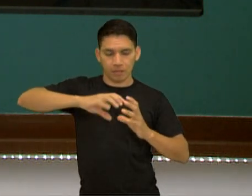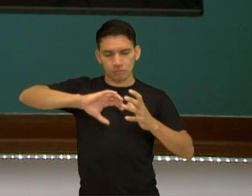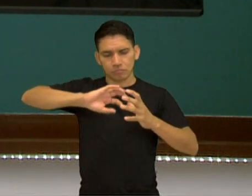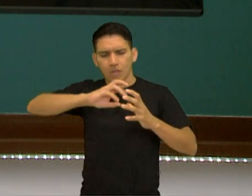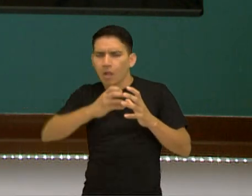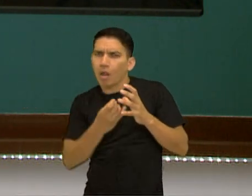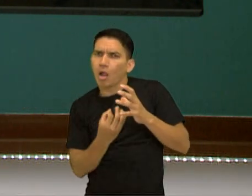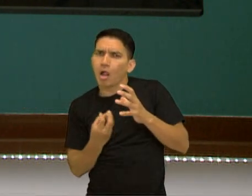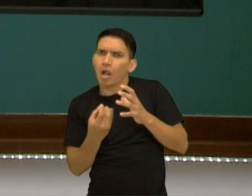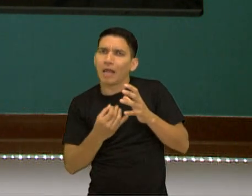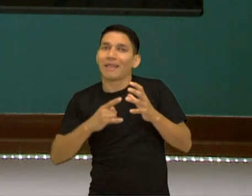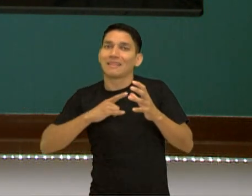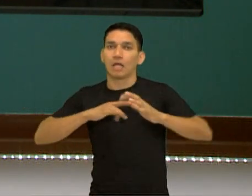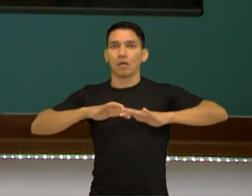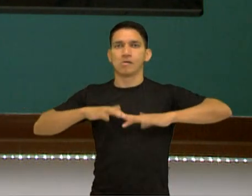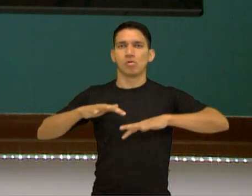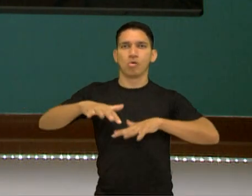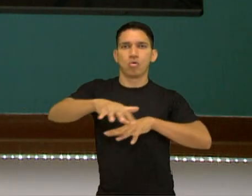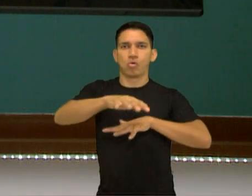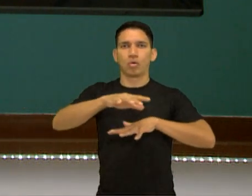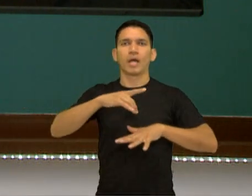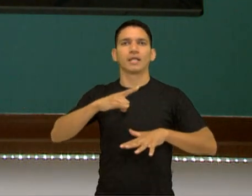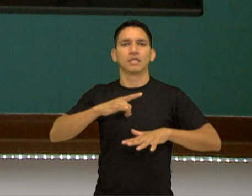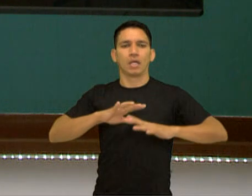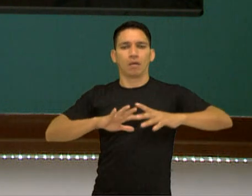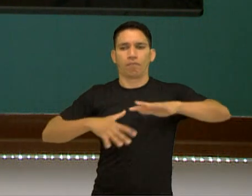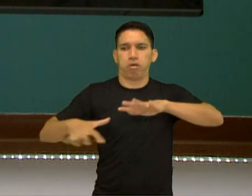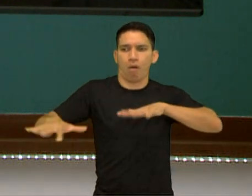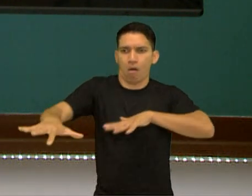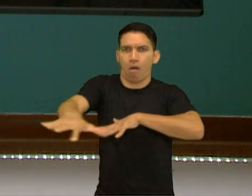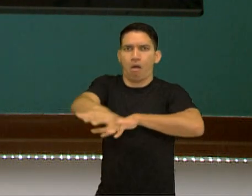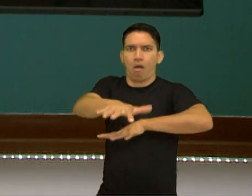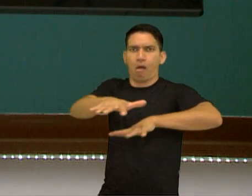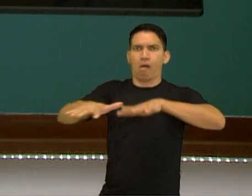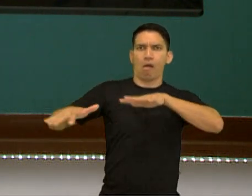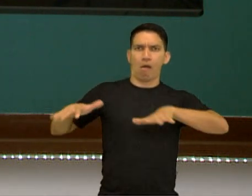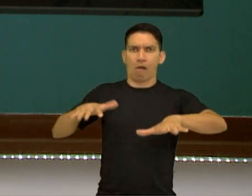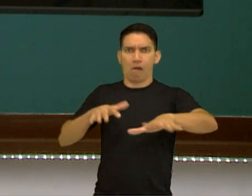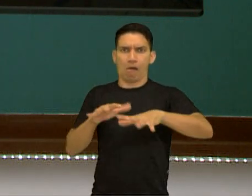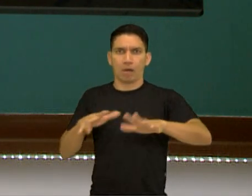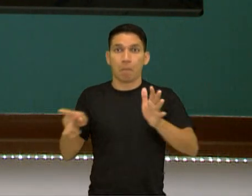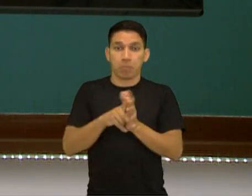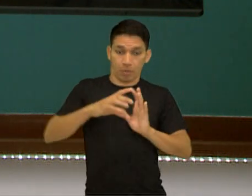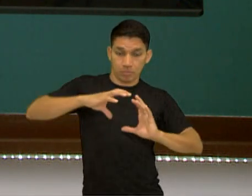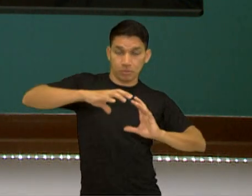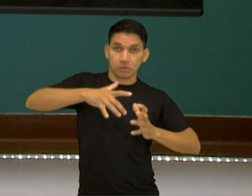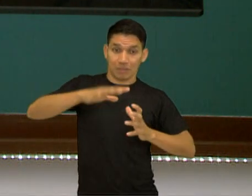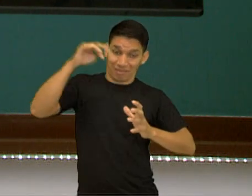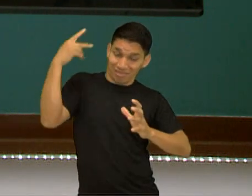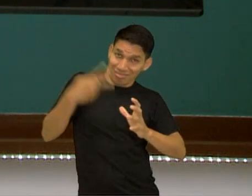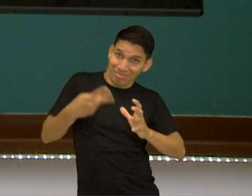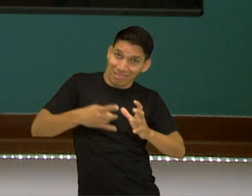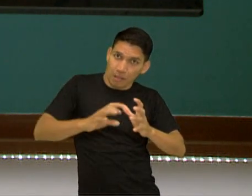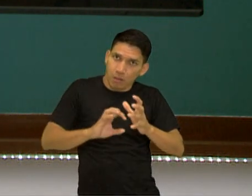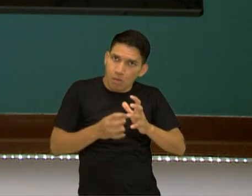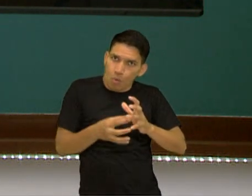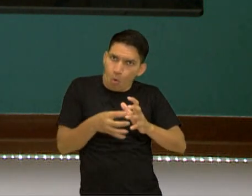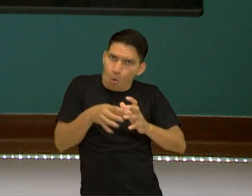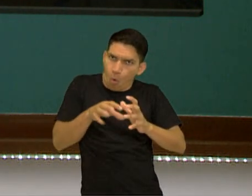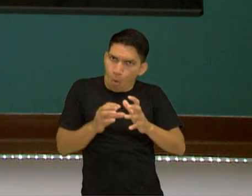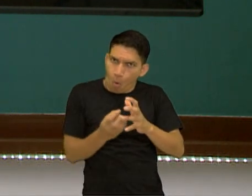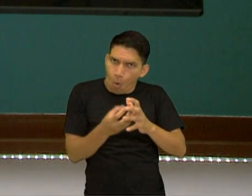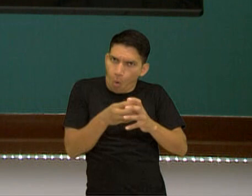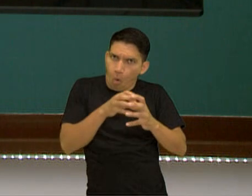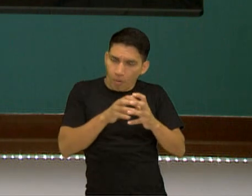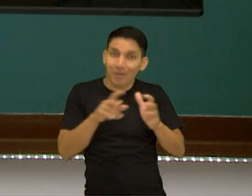de tremores, abalos sísmicos, essas movimentações, essas forças provenientes do interior do planeta, elas também